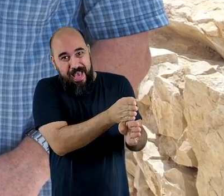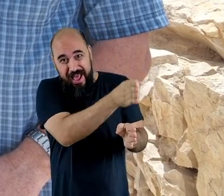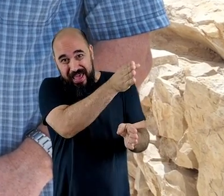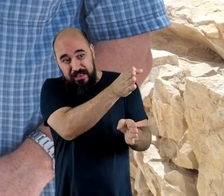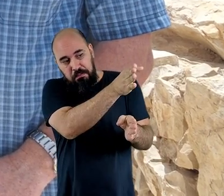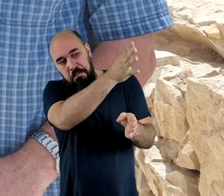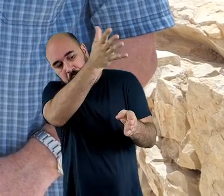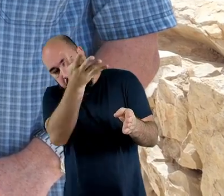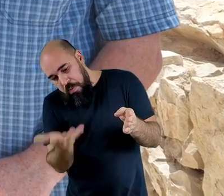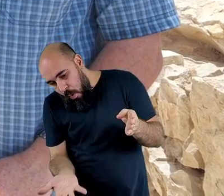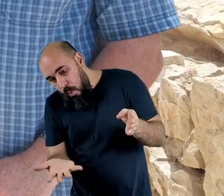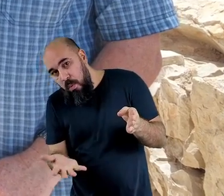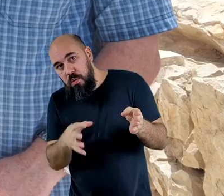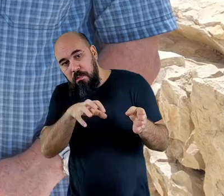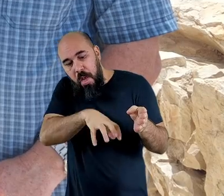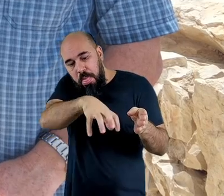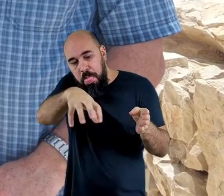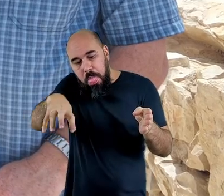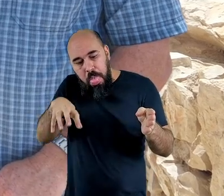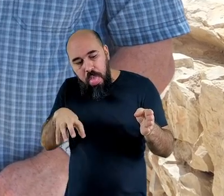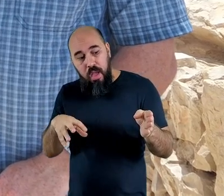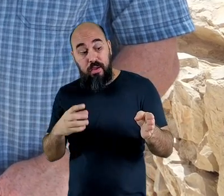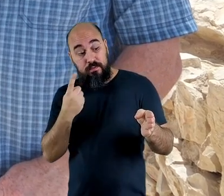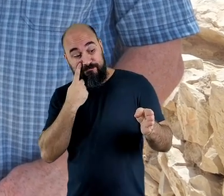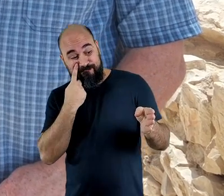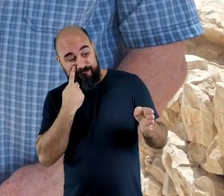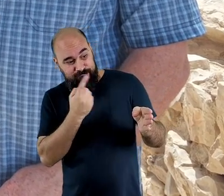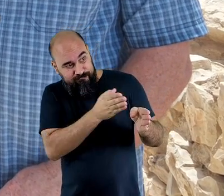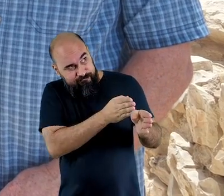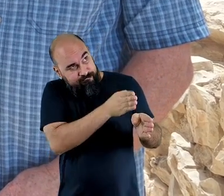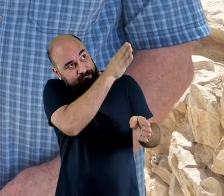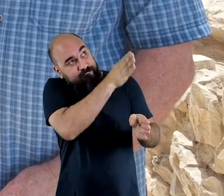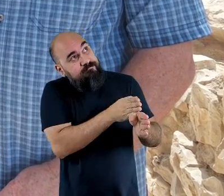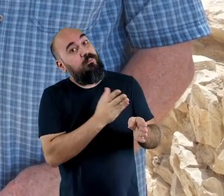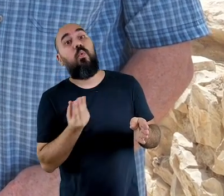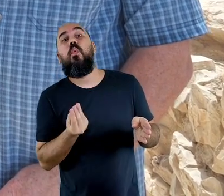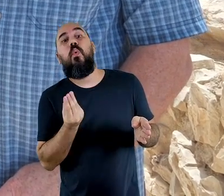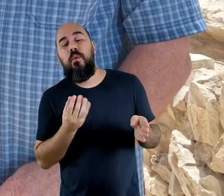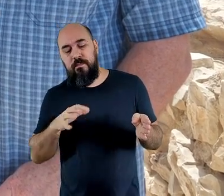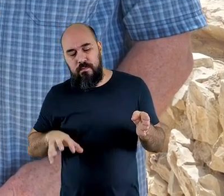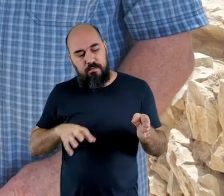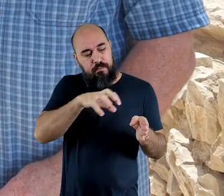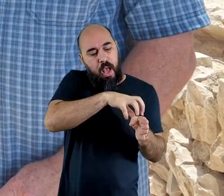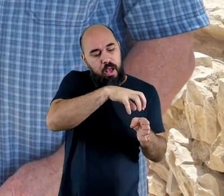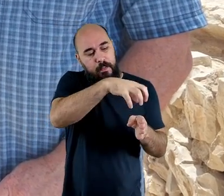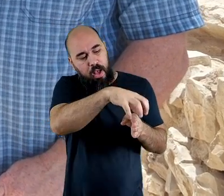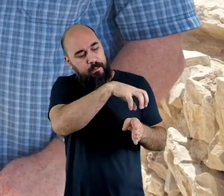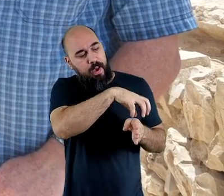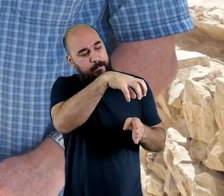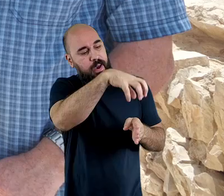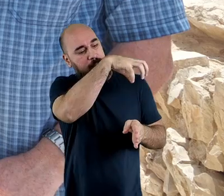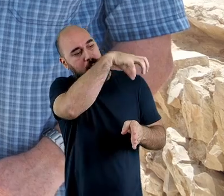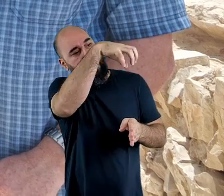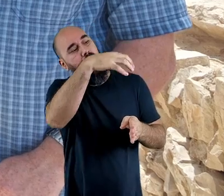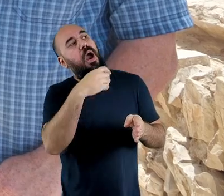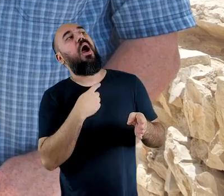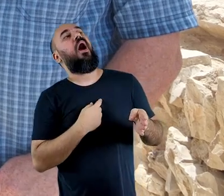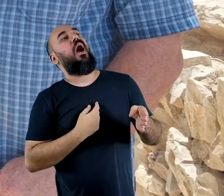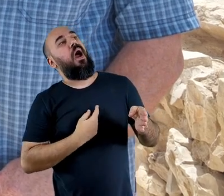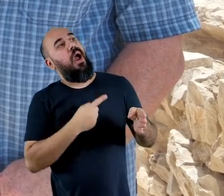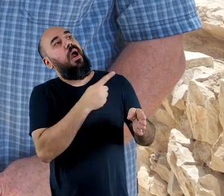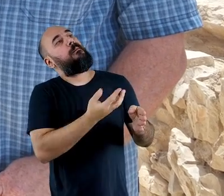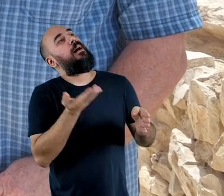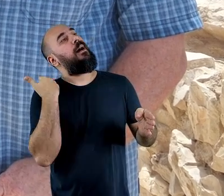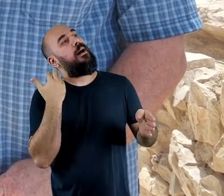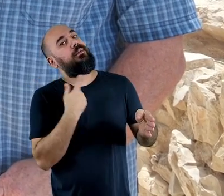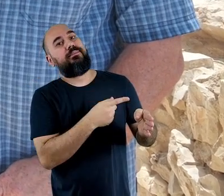original da parede. Eles também cruzam dados com outros palácios melhor preservados, que nós temos uma arquitetura semelhante.